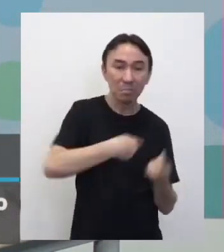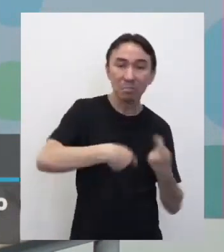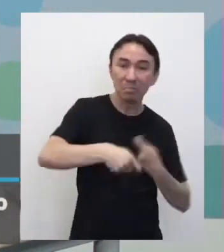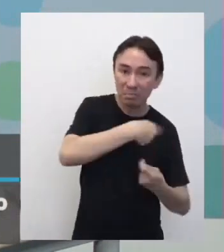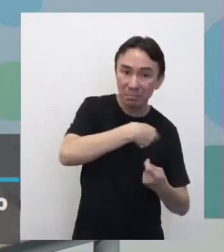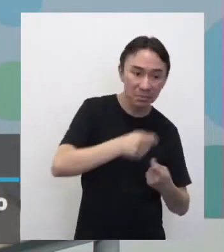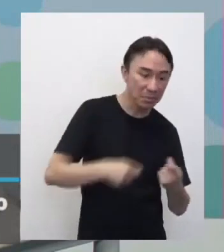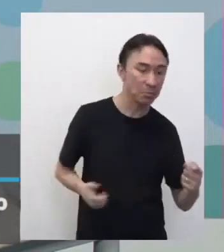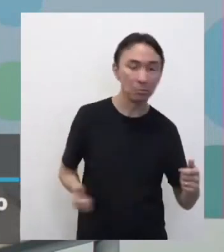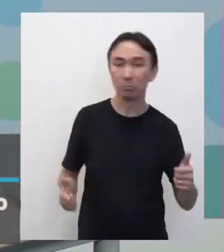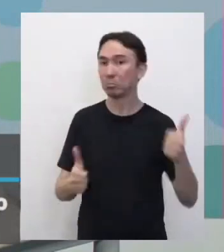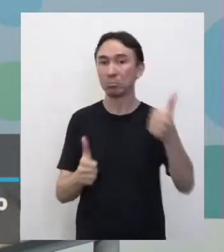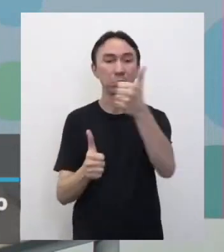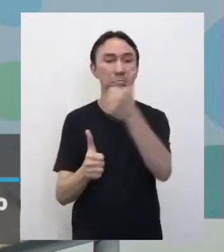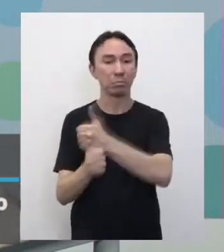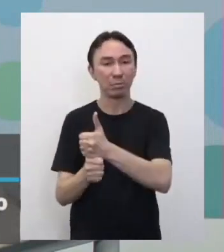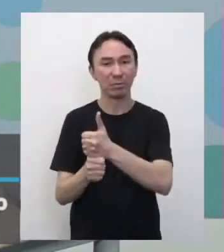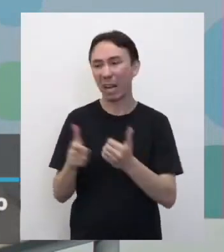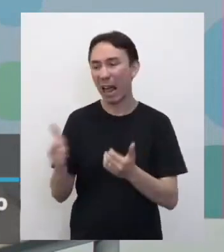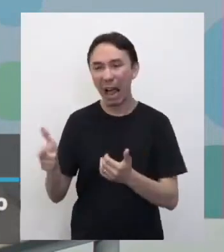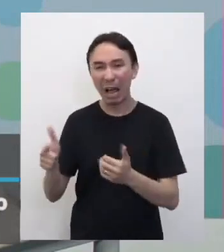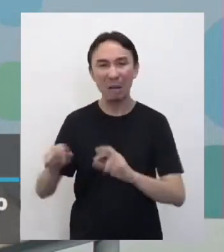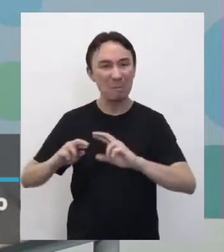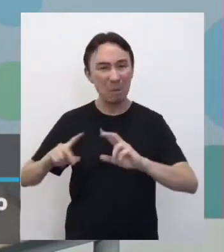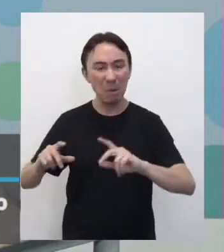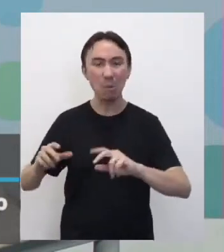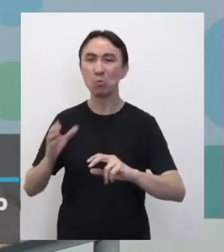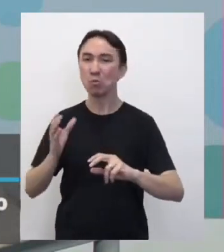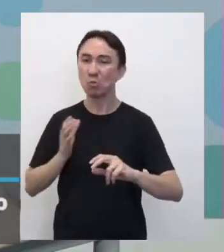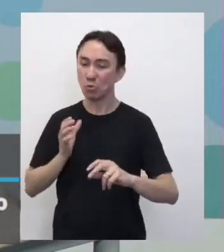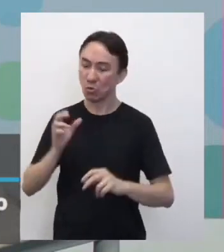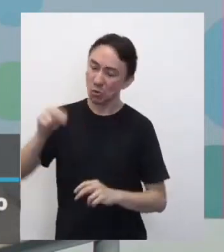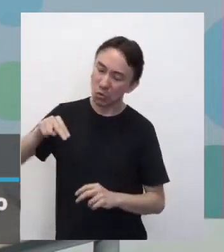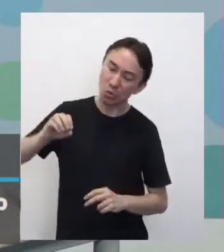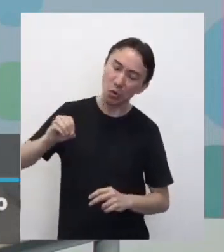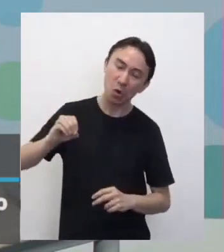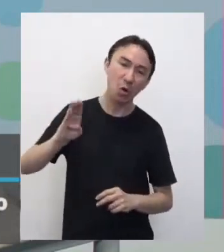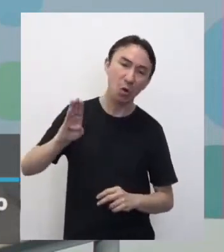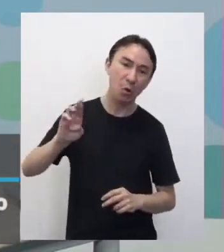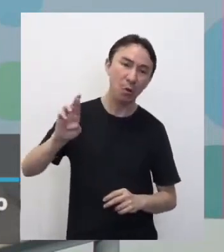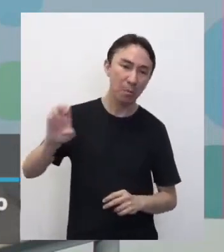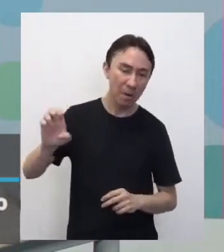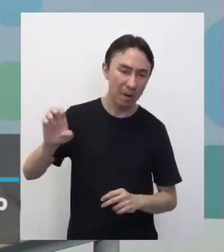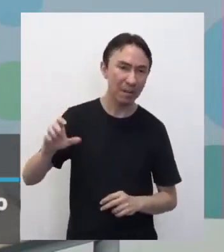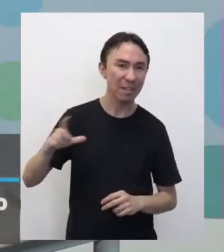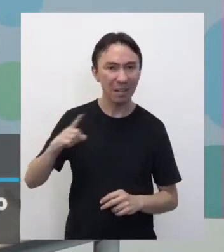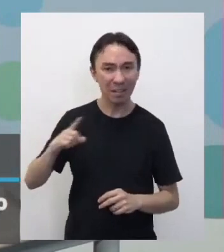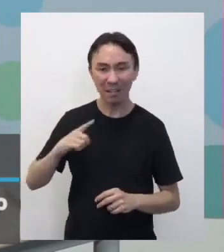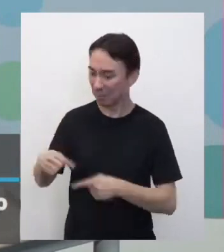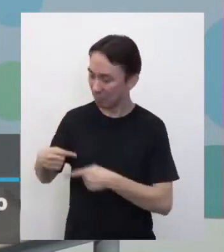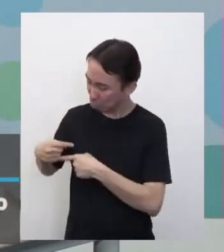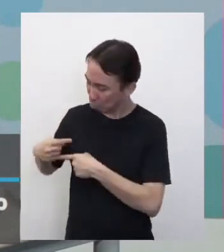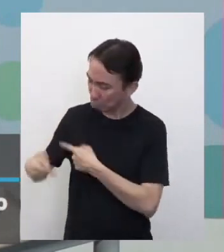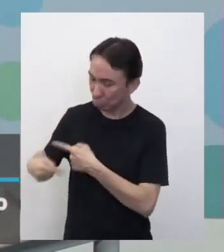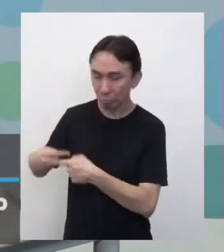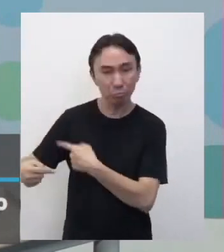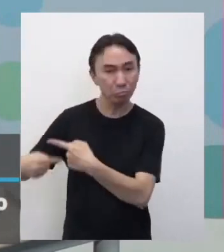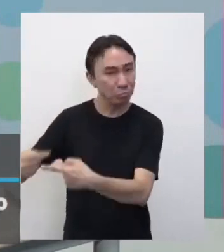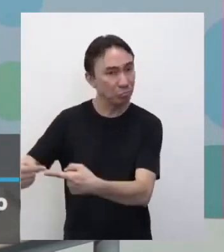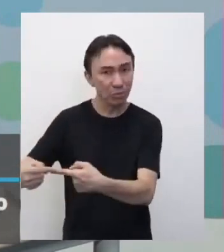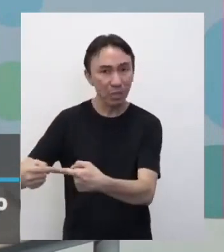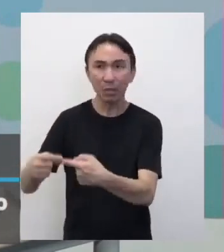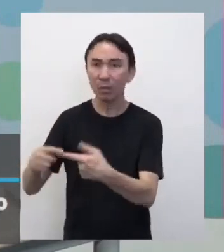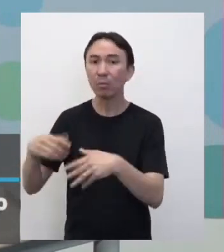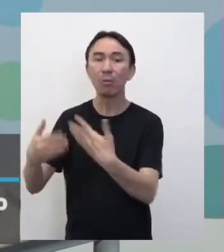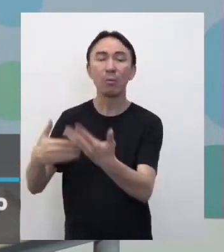nobreza guerreira, dos nobres que exercem poder através dos laços de suzerania e vassalagem, isso começa a perder força,